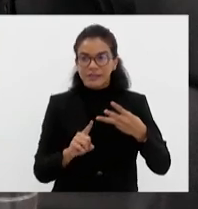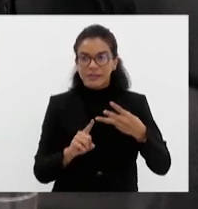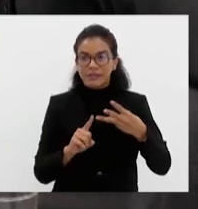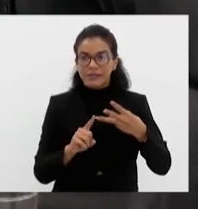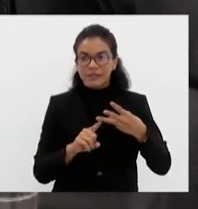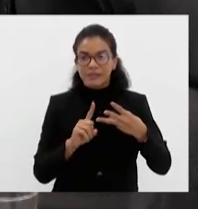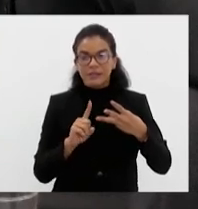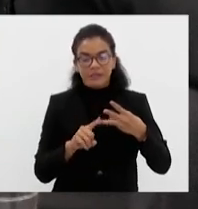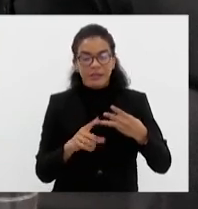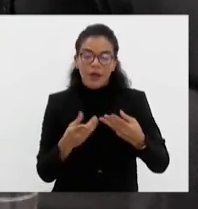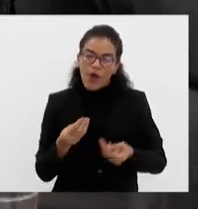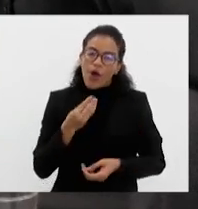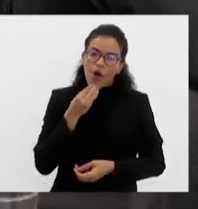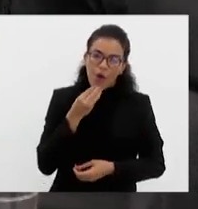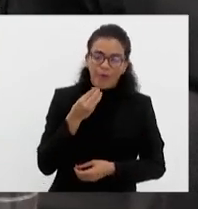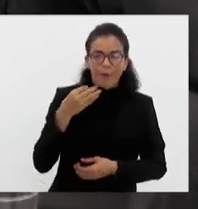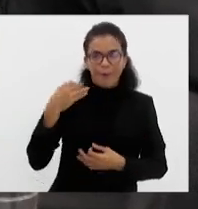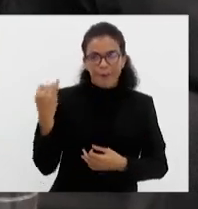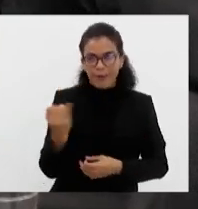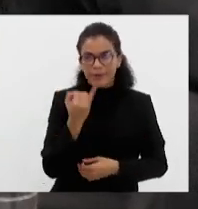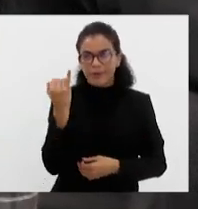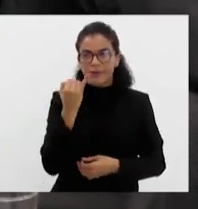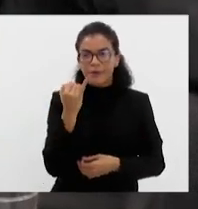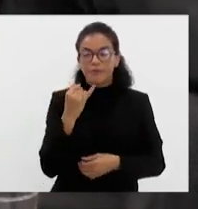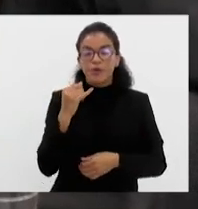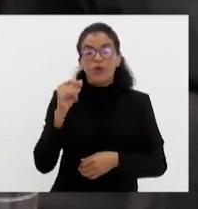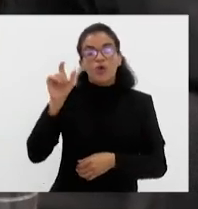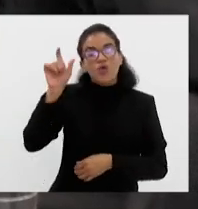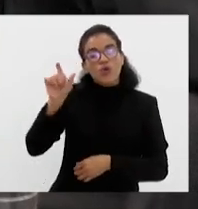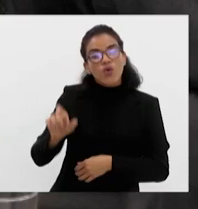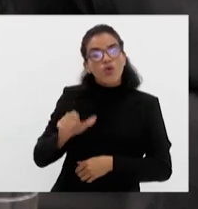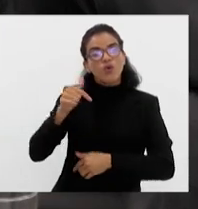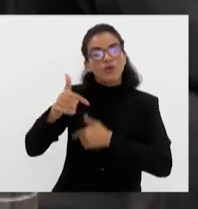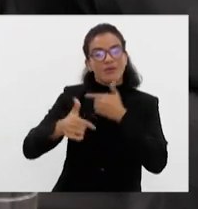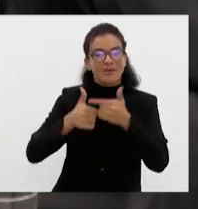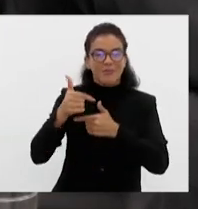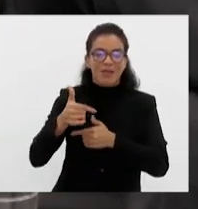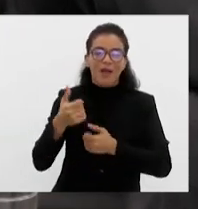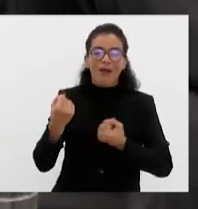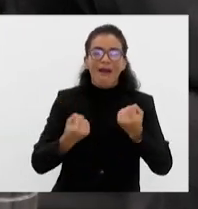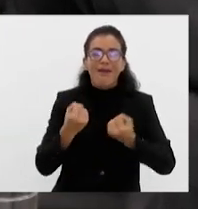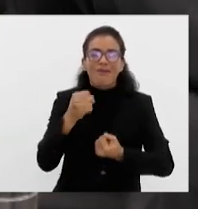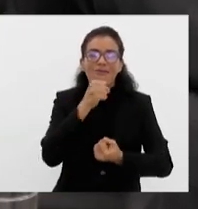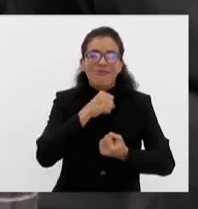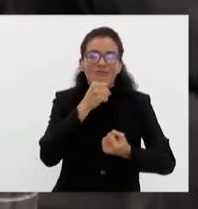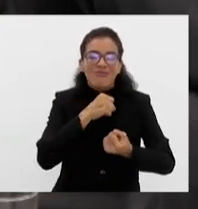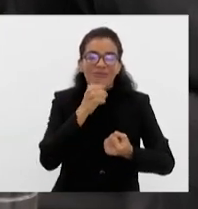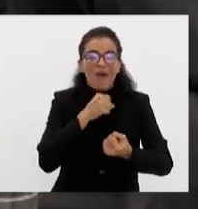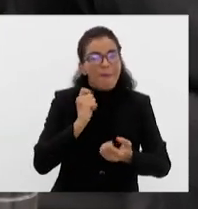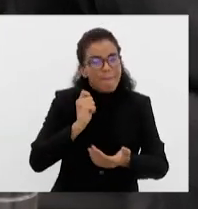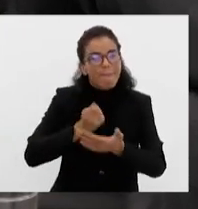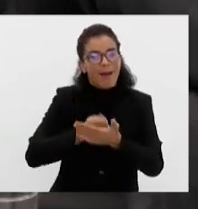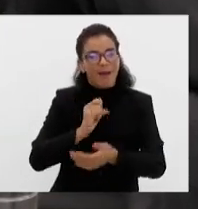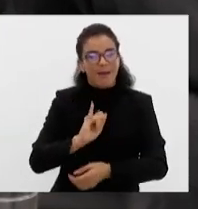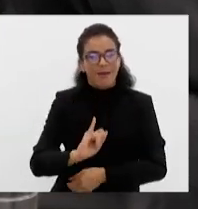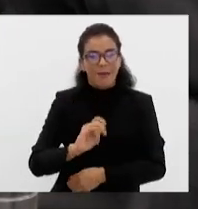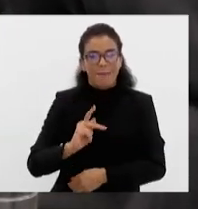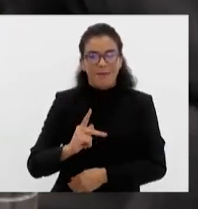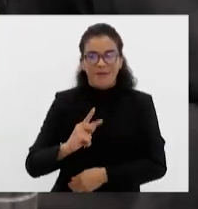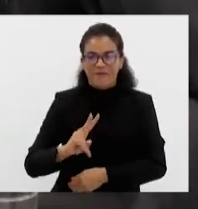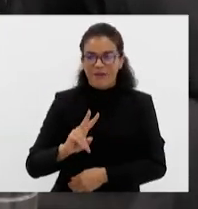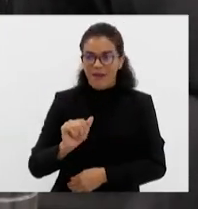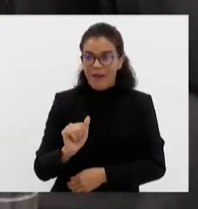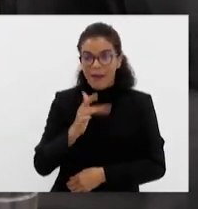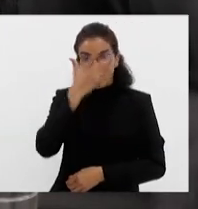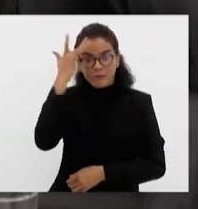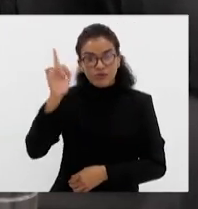eu acho que esse é um elemento importante, mas assim, o trabalhador comum com o seu carrinho velho paga IPVA. Então, por que que o sujeito